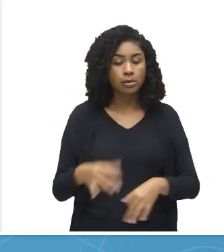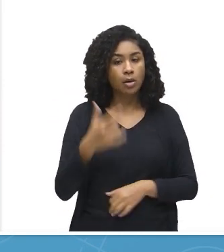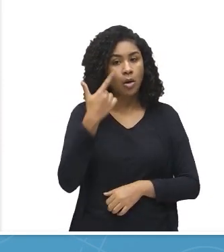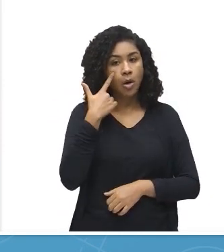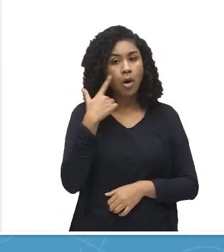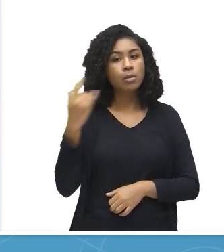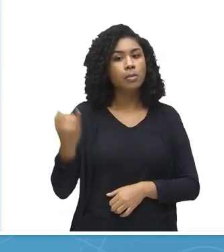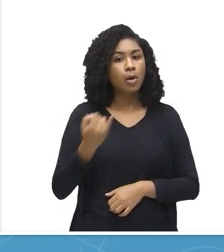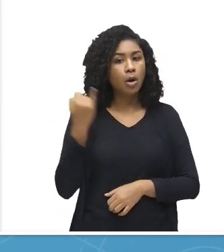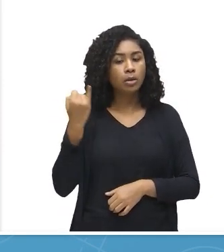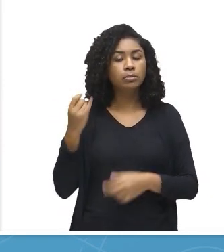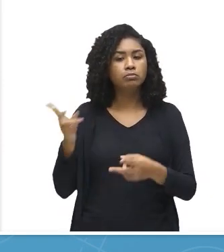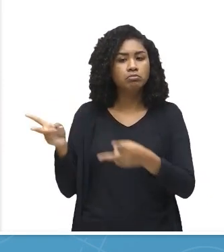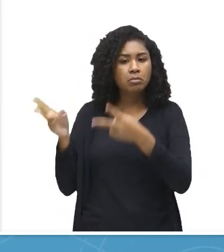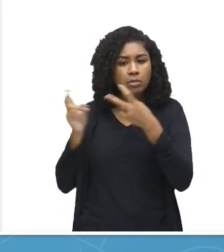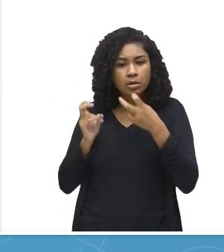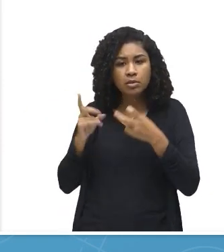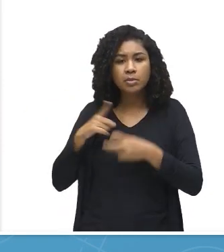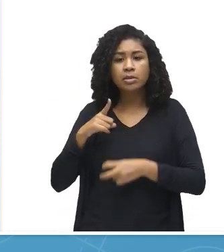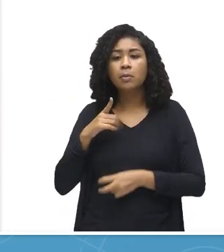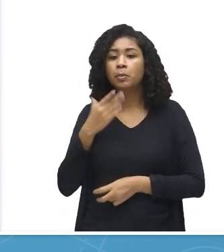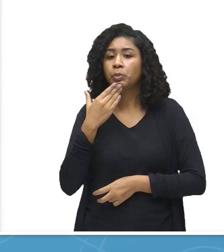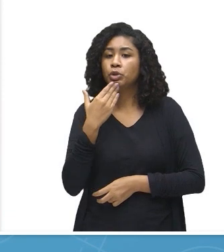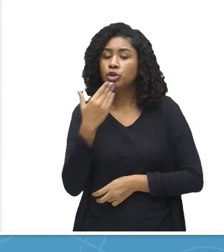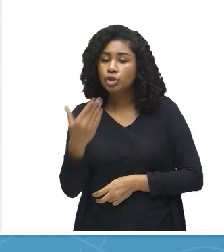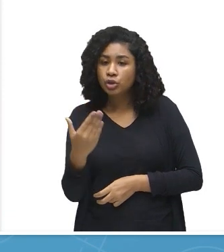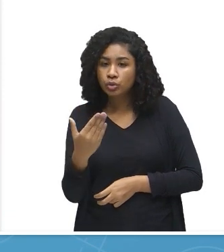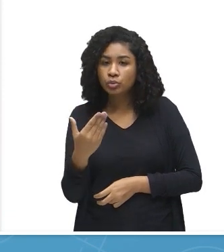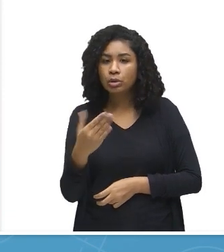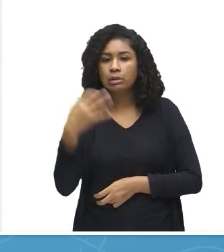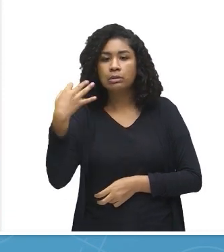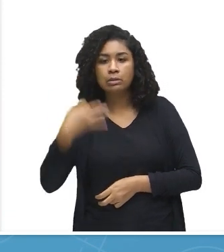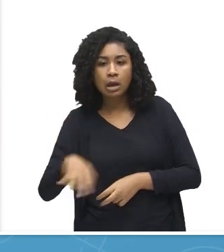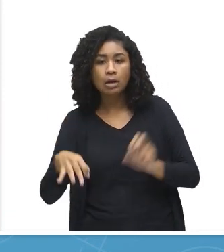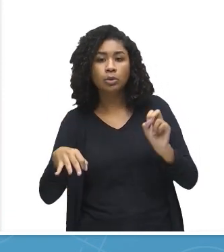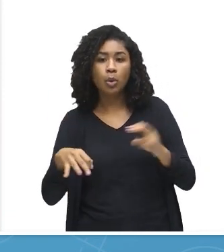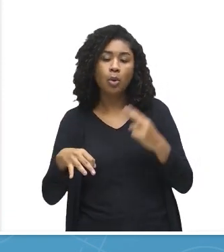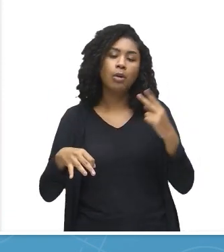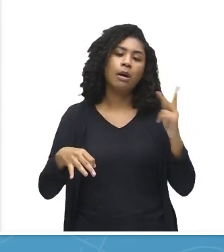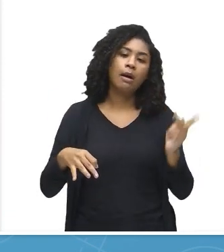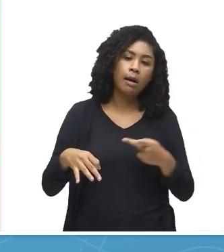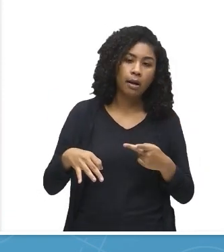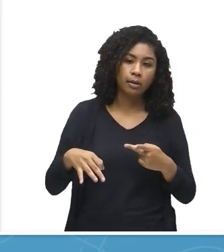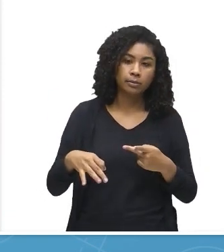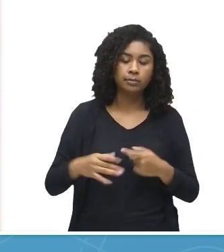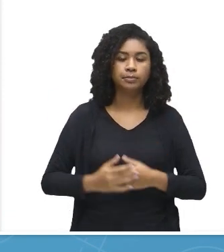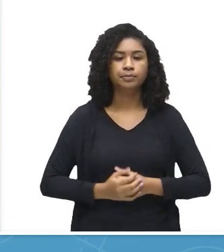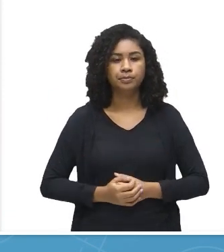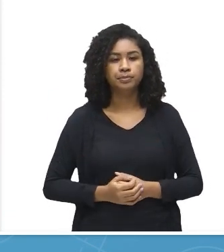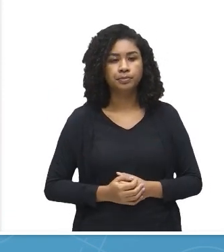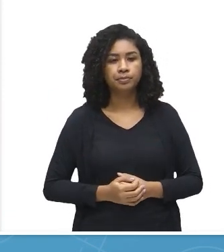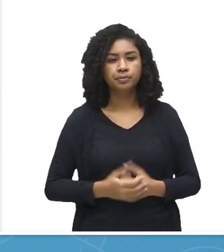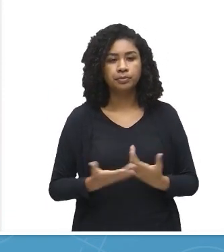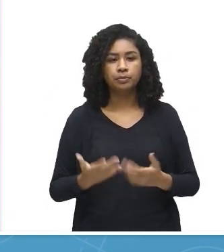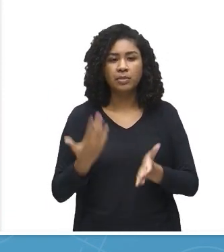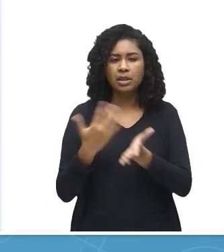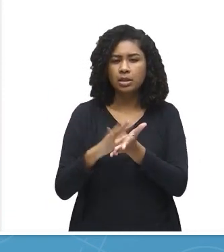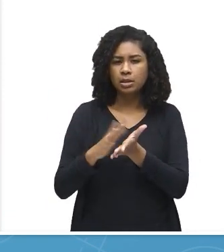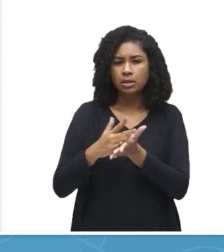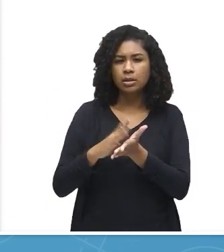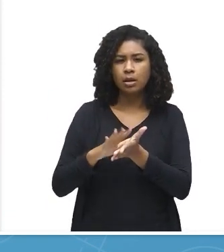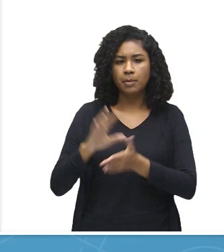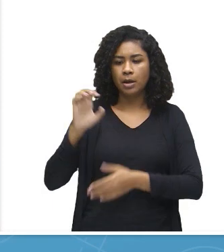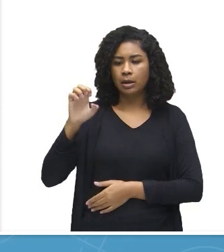Vocês sempre observarem se a questão está pedindo a alternativa correta ou a incorreta. Vamos lá. O samba enredo geralmente